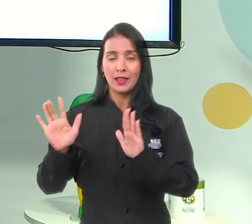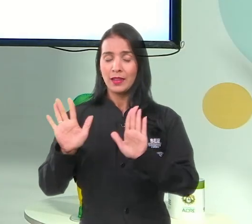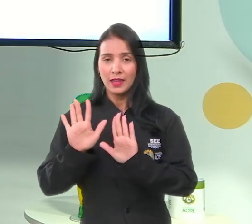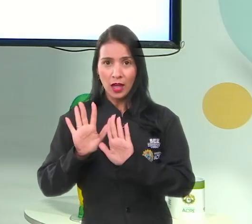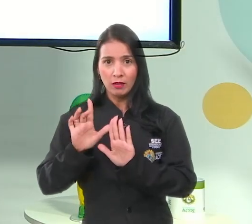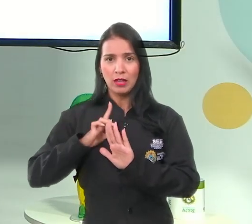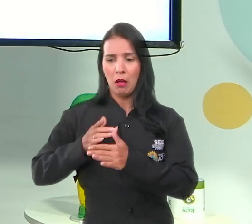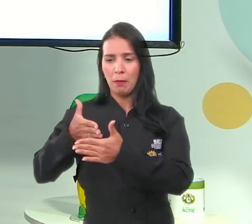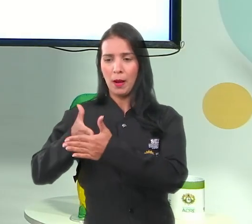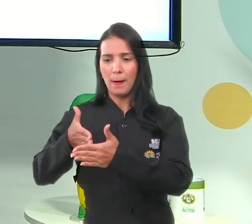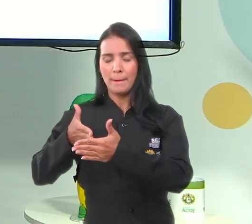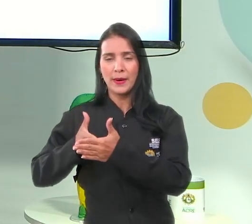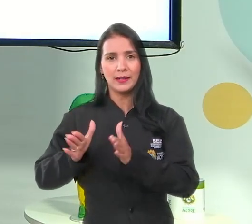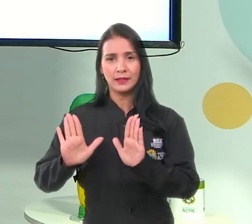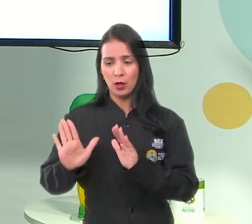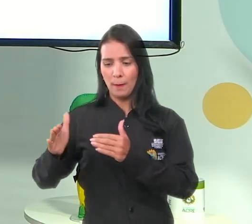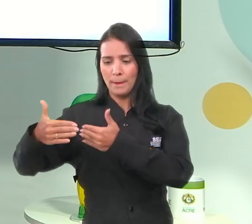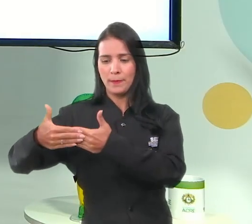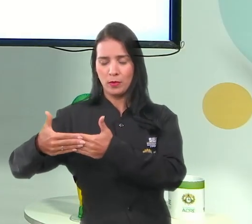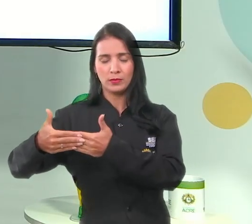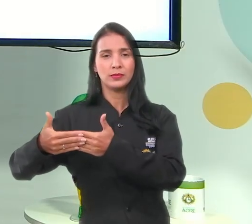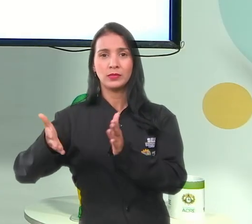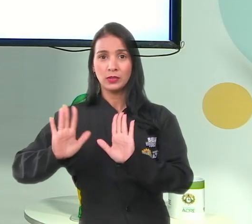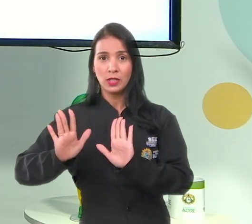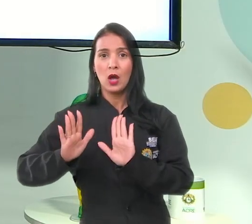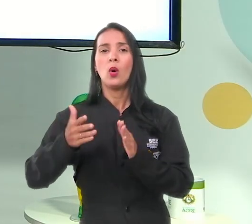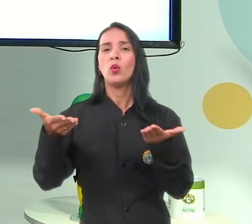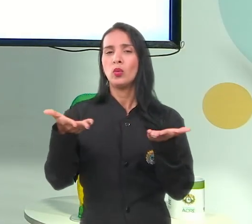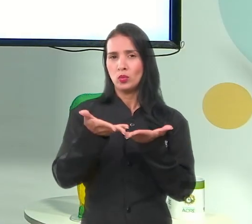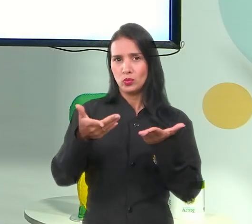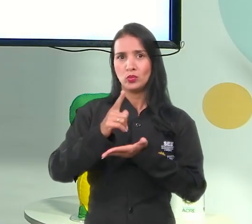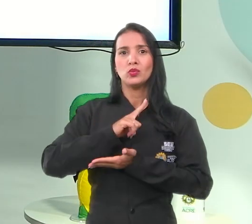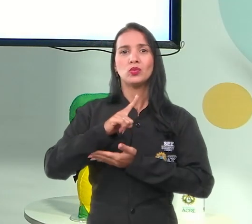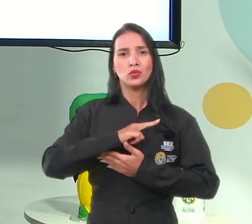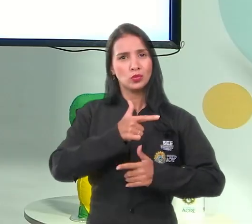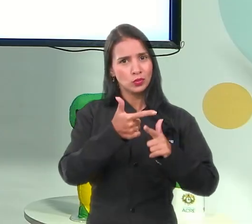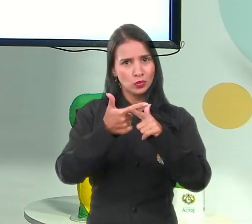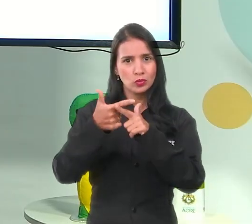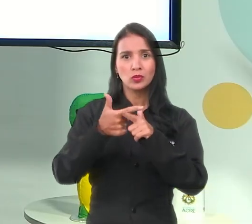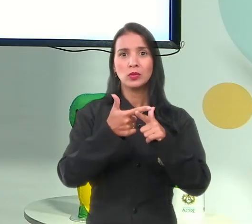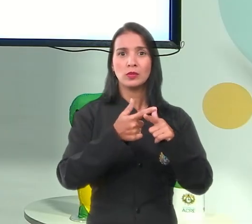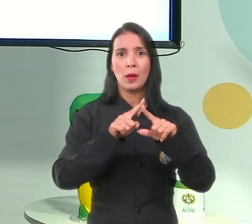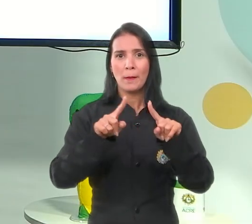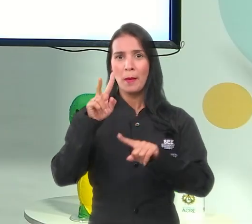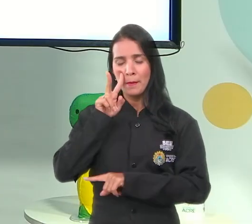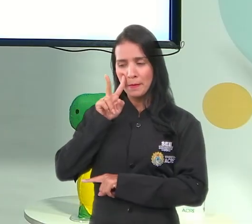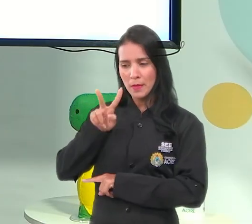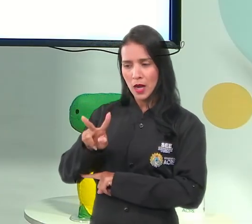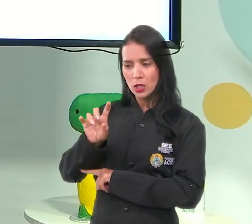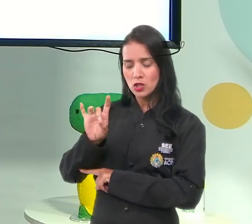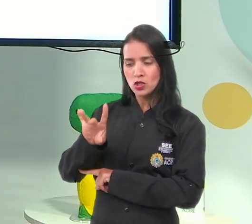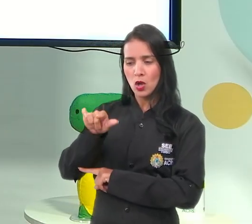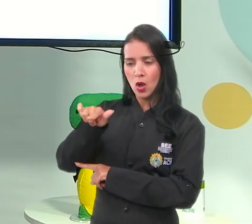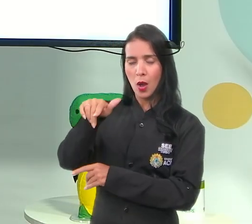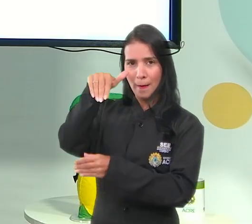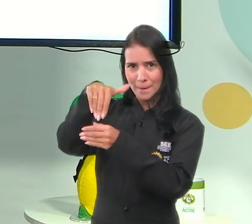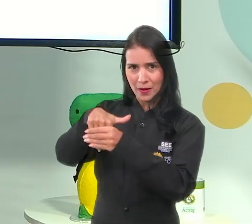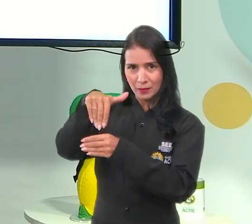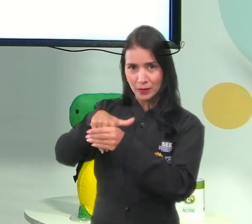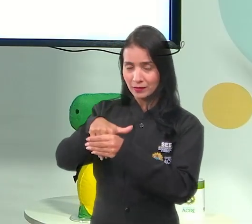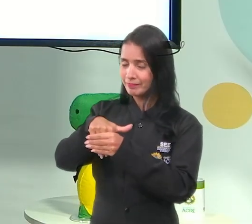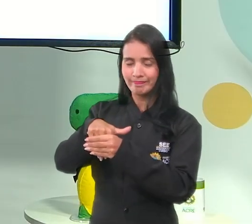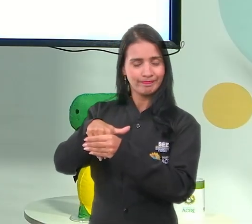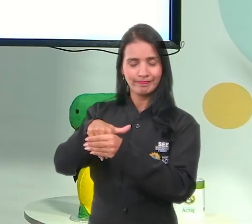que lamentavelmente predomina nos dias atuais, em que ele é observado apenas como um eleitor,